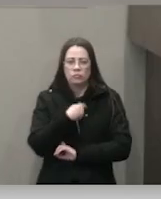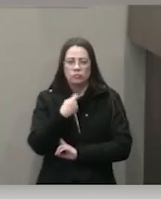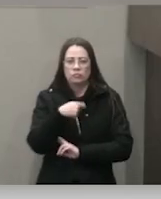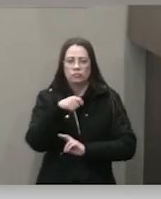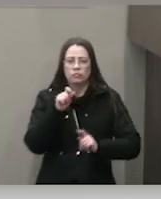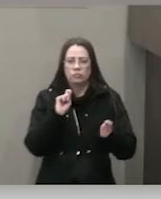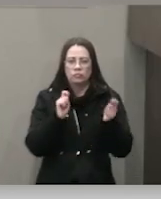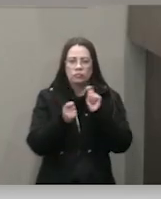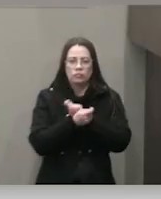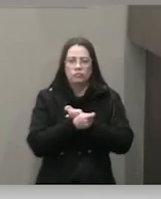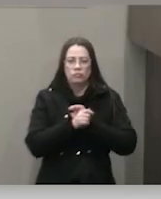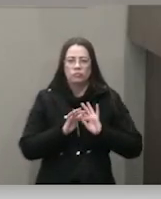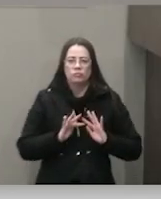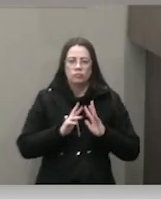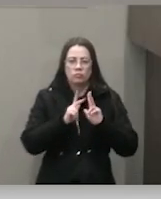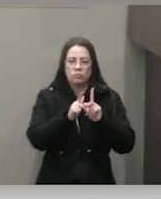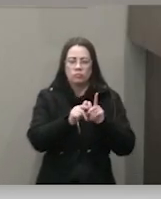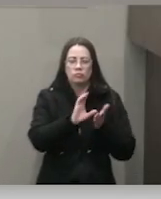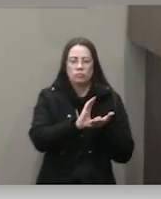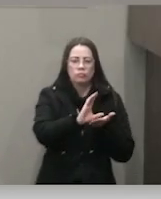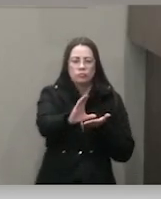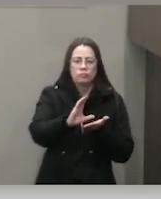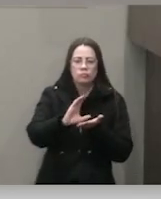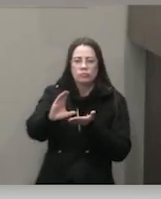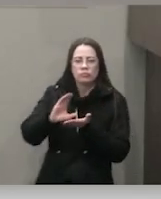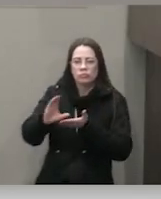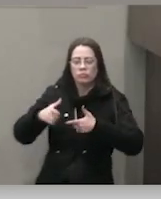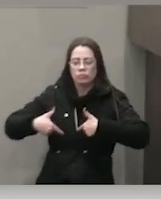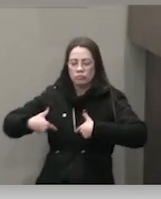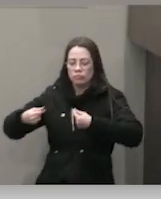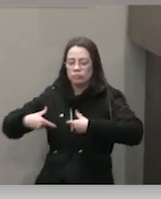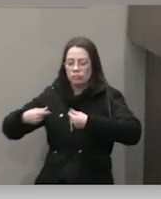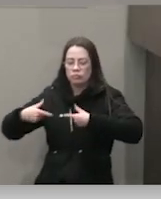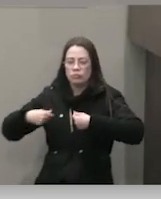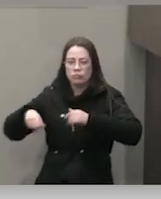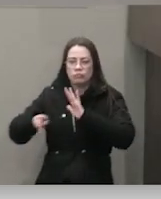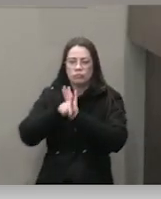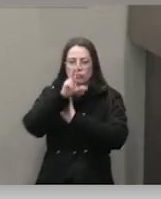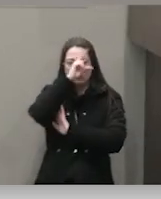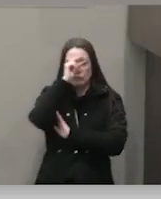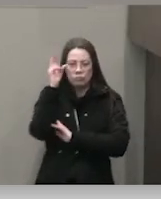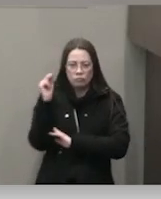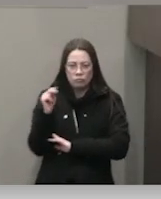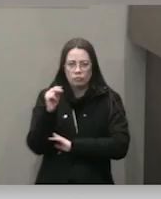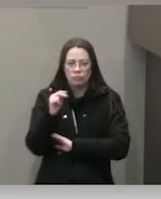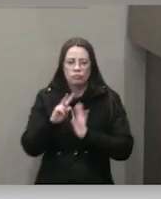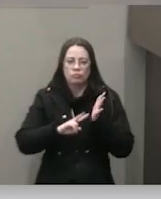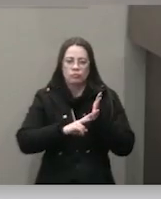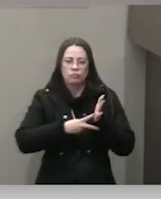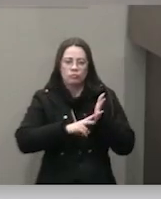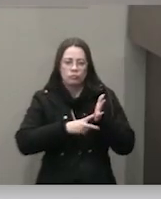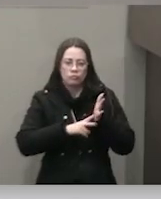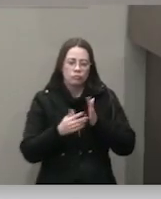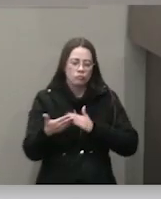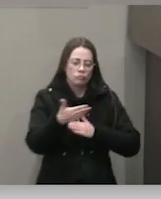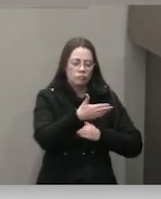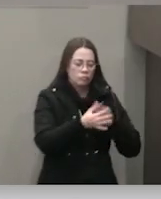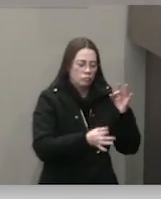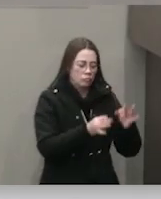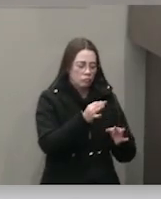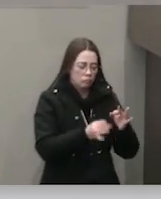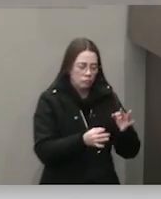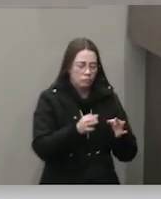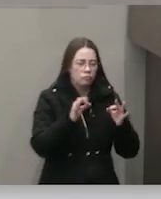adequar todos os investimentos e os gastos da prefeitura. Quando o sindicato vai à justiça,